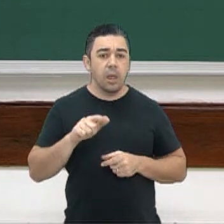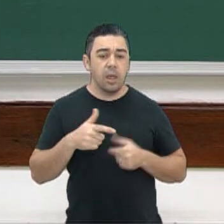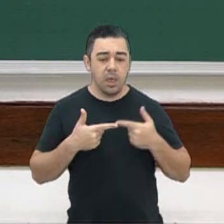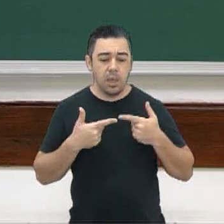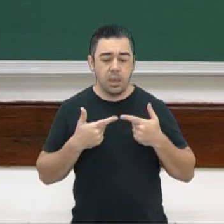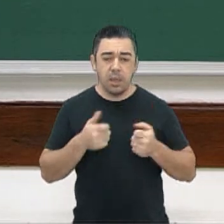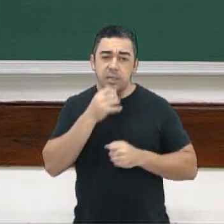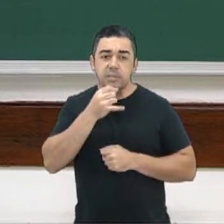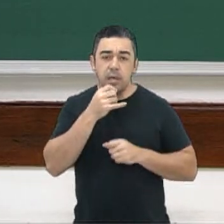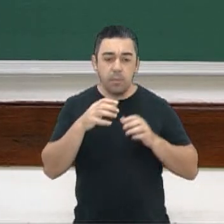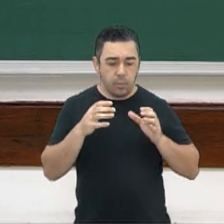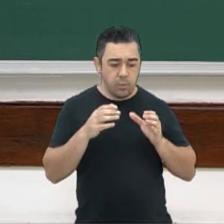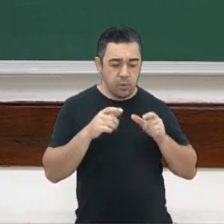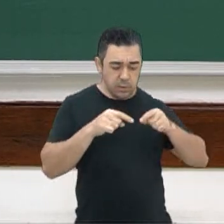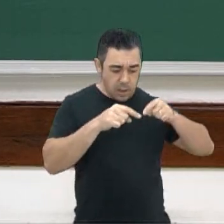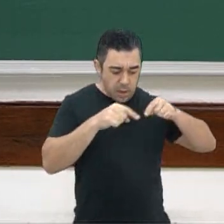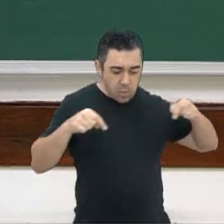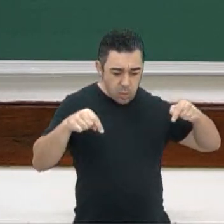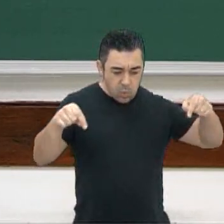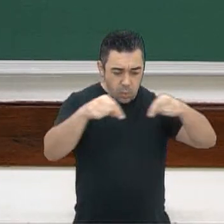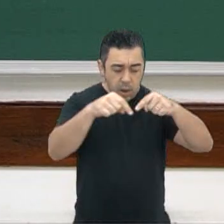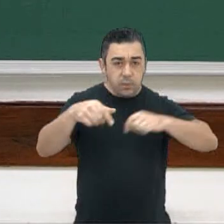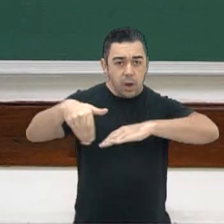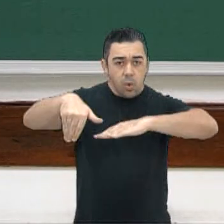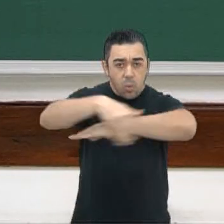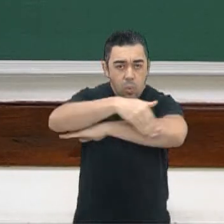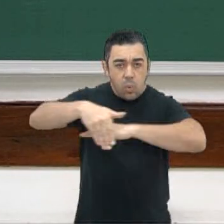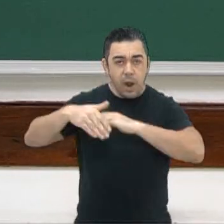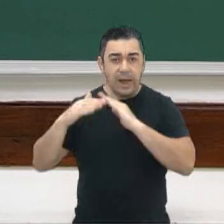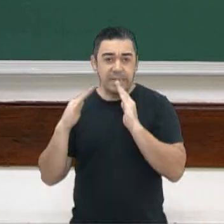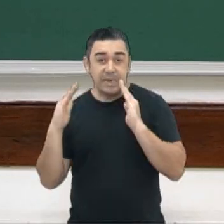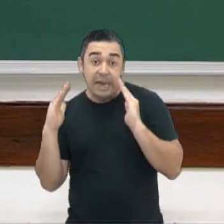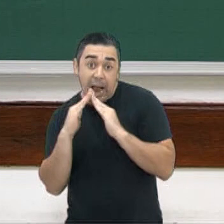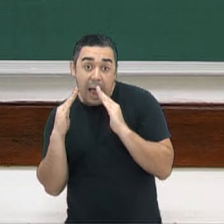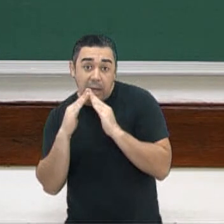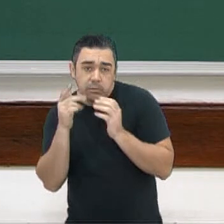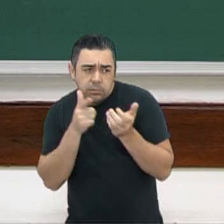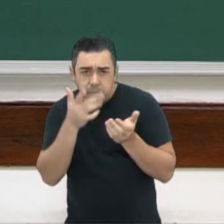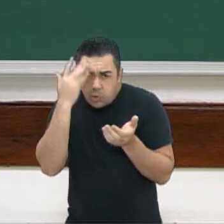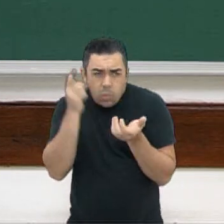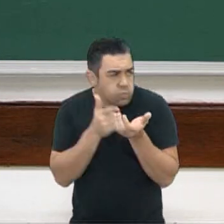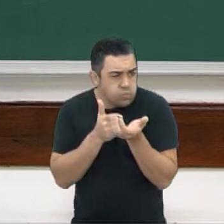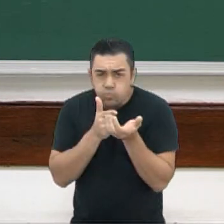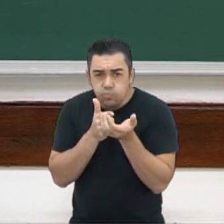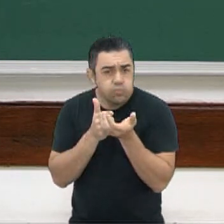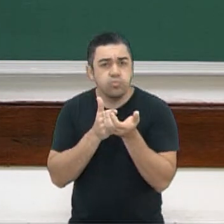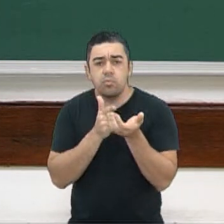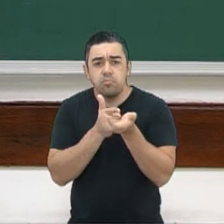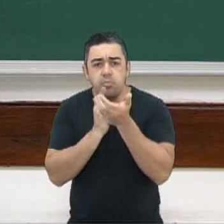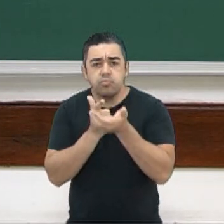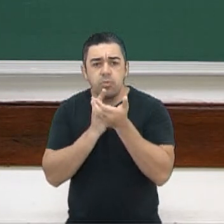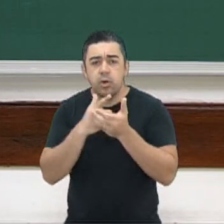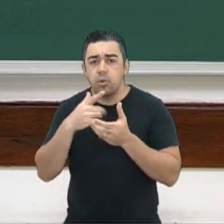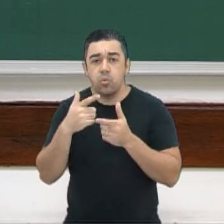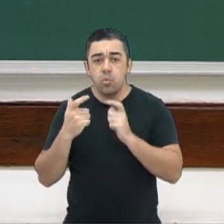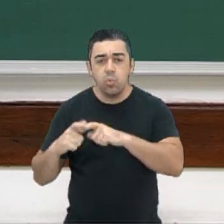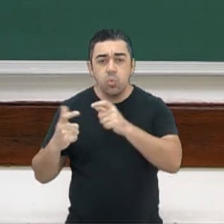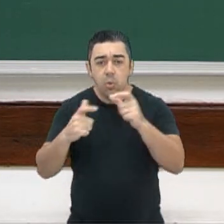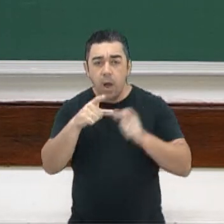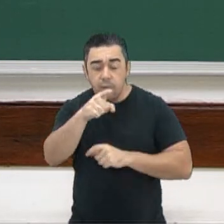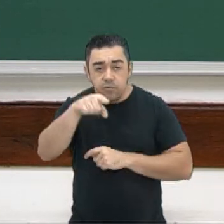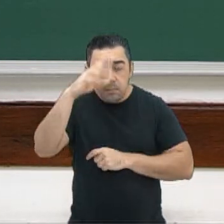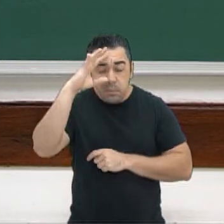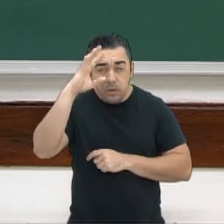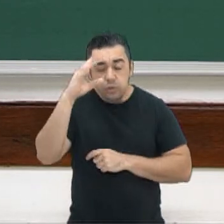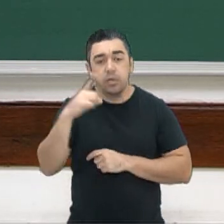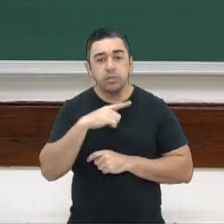de quarteirões, nas ruas, dentro das casas, né? Dentro de todos os lugares que você